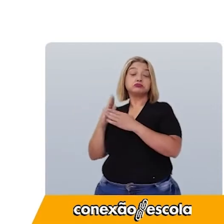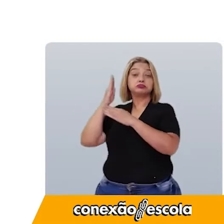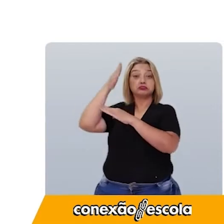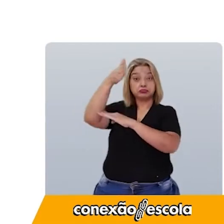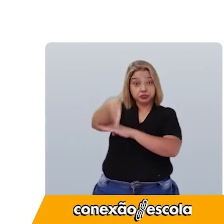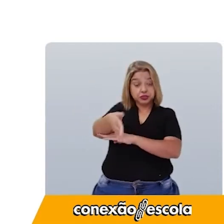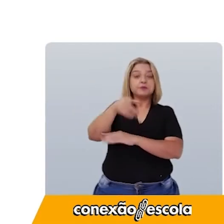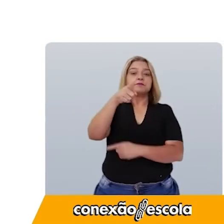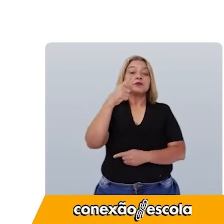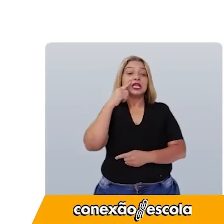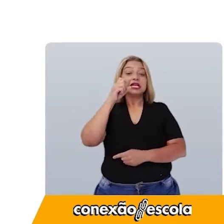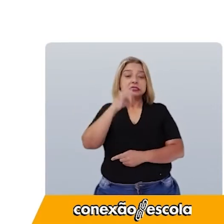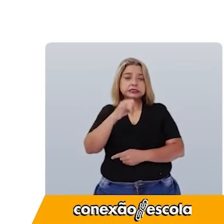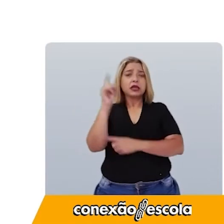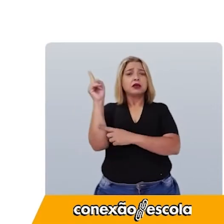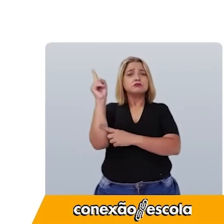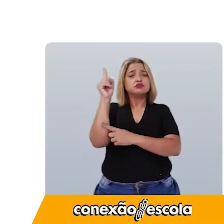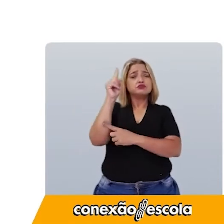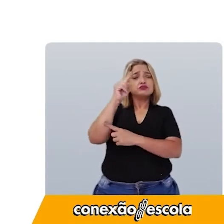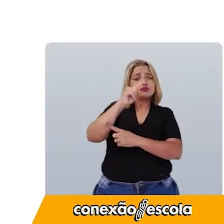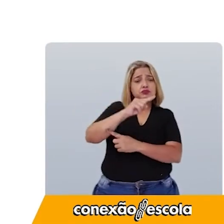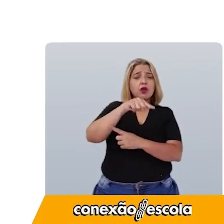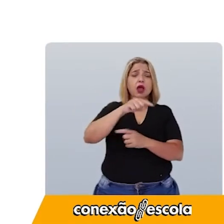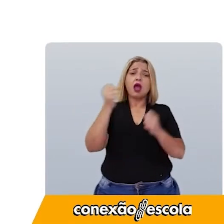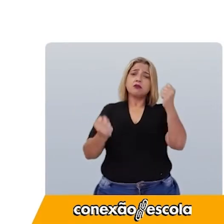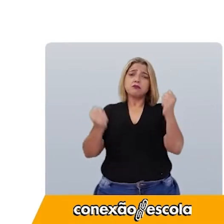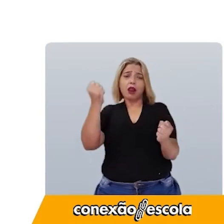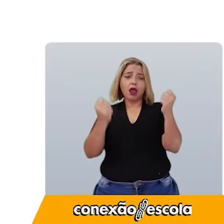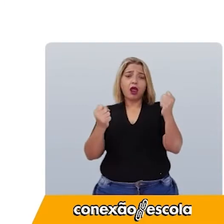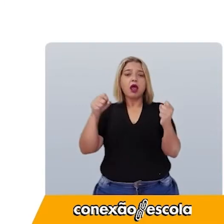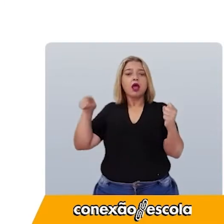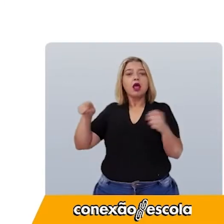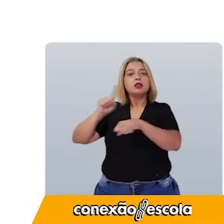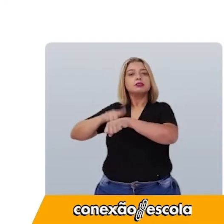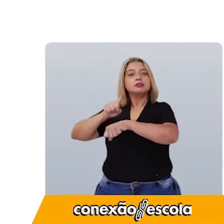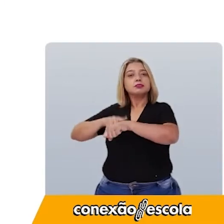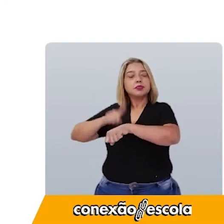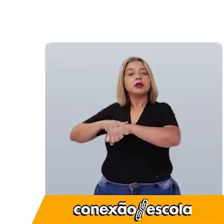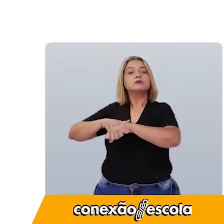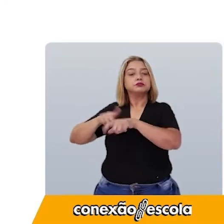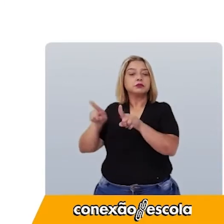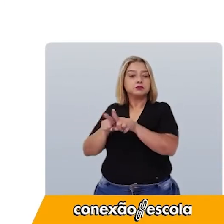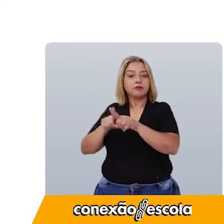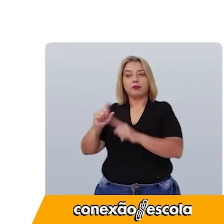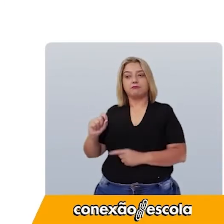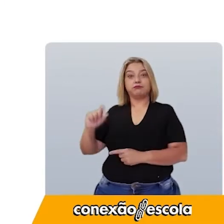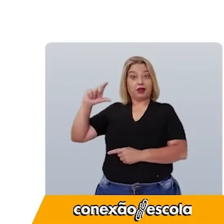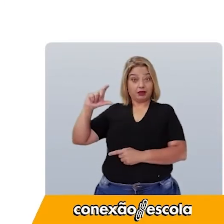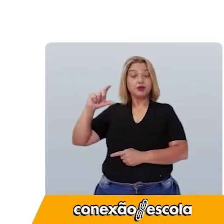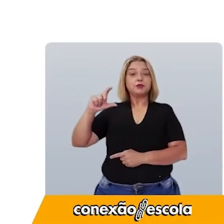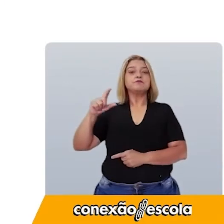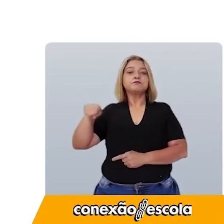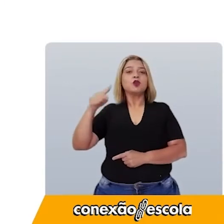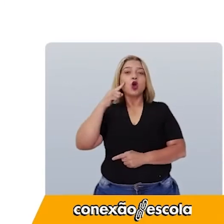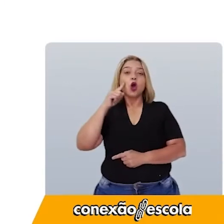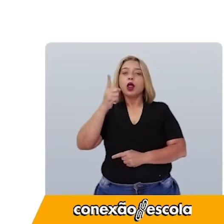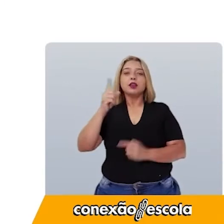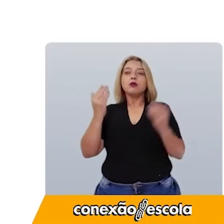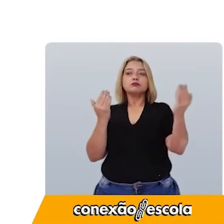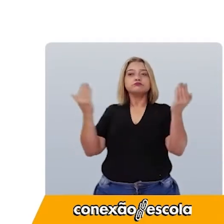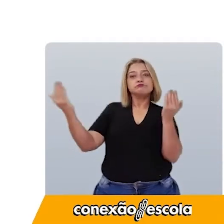velocidade, menor o tempo. Então, essas grandezas, elas não são diretamente proporcionais, elas